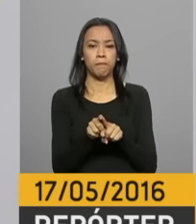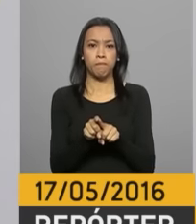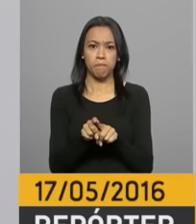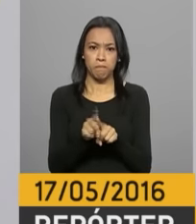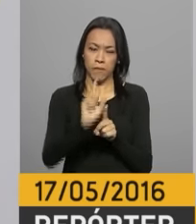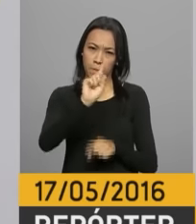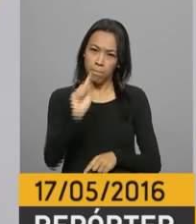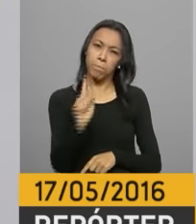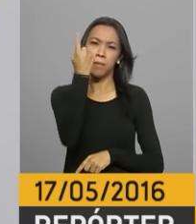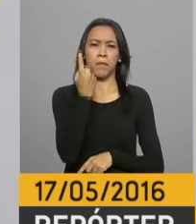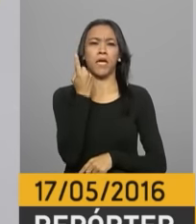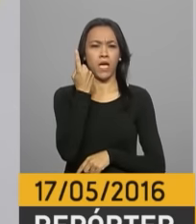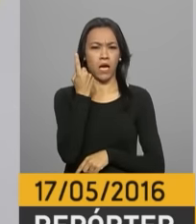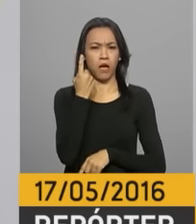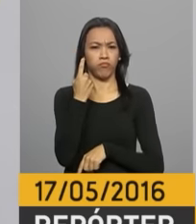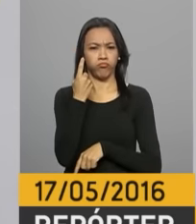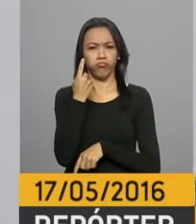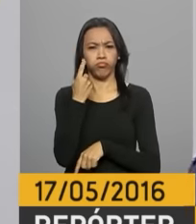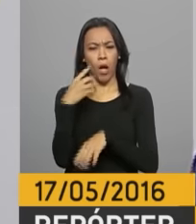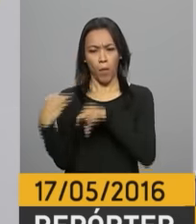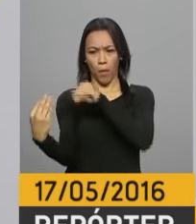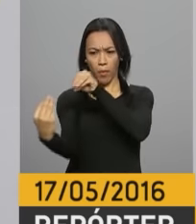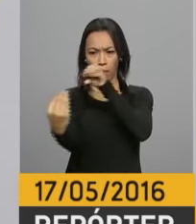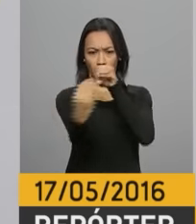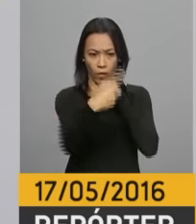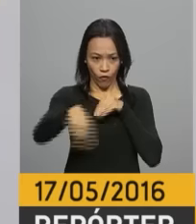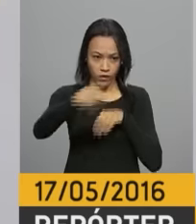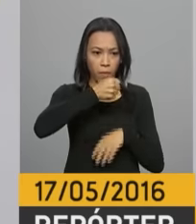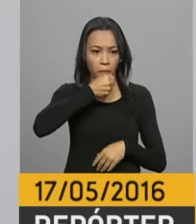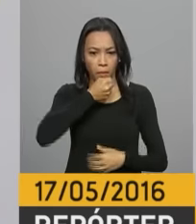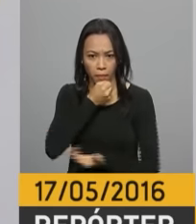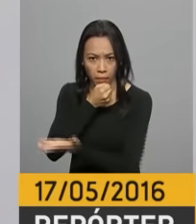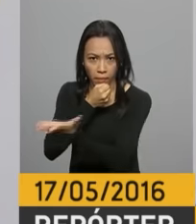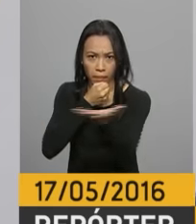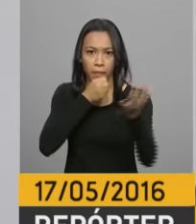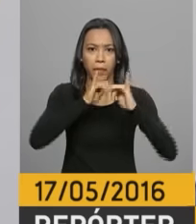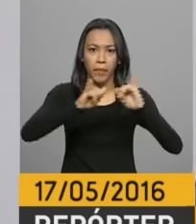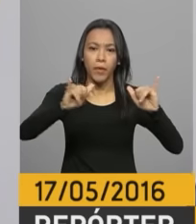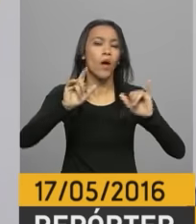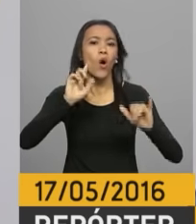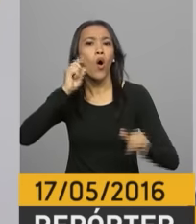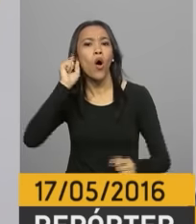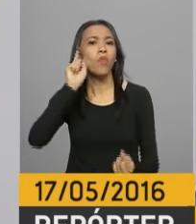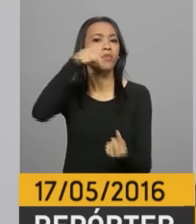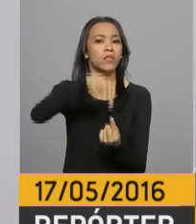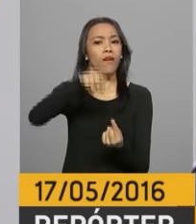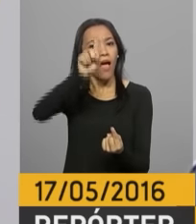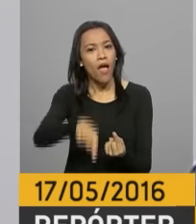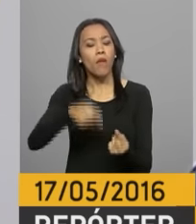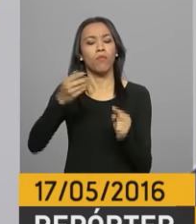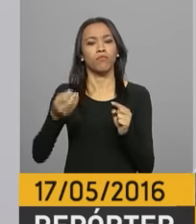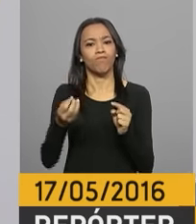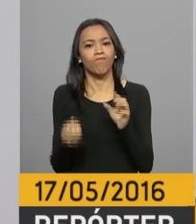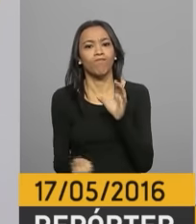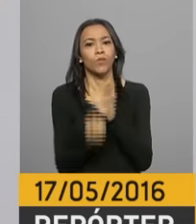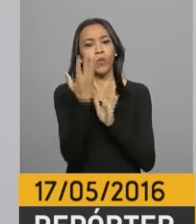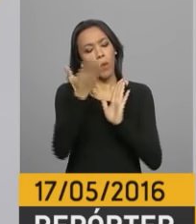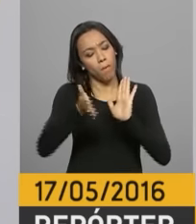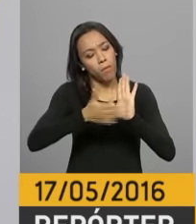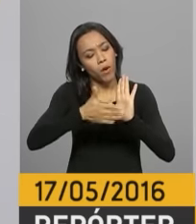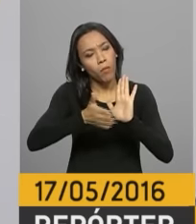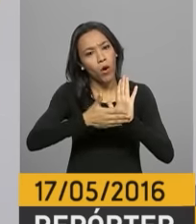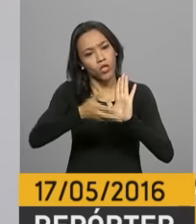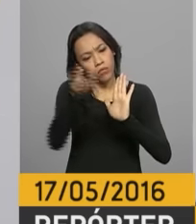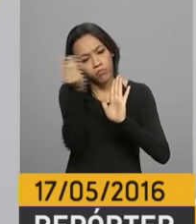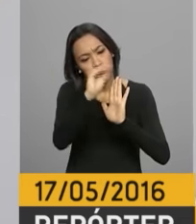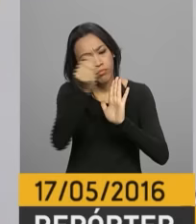na primeira conversa com vocês, que a ideia é uma proposta que tenha sido discutida